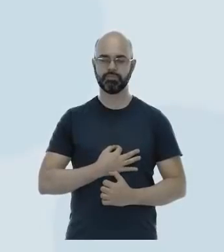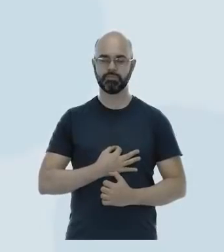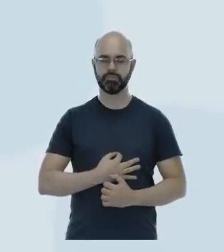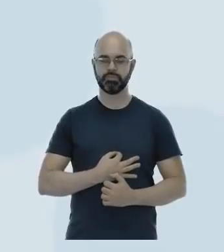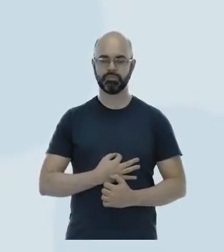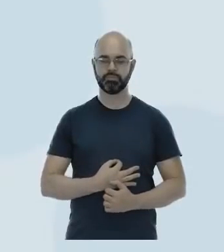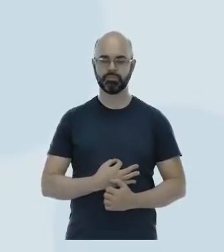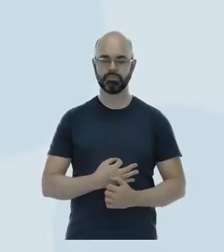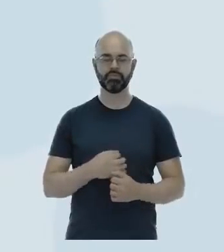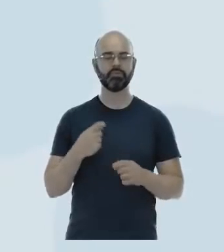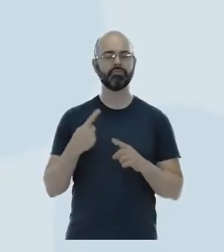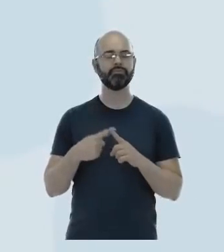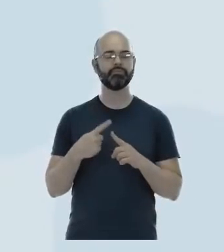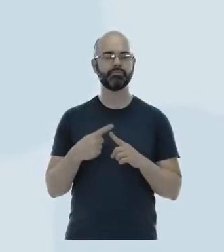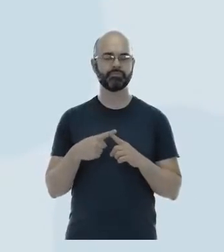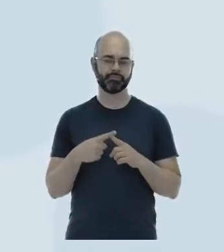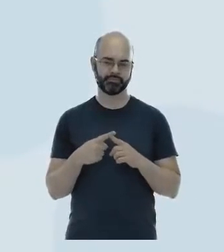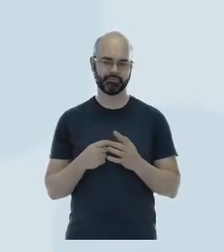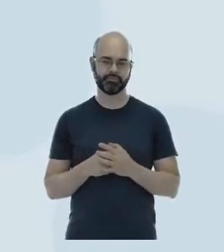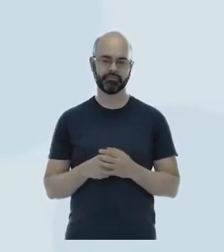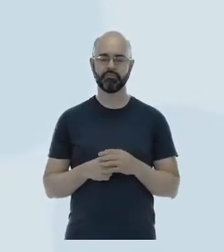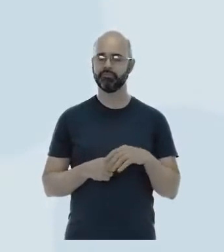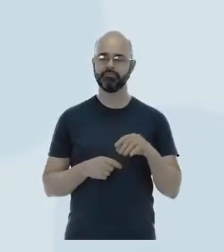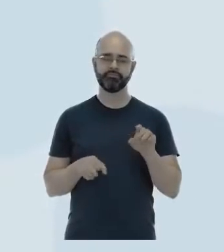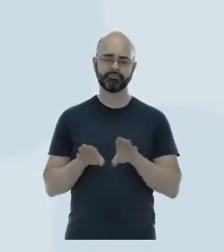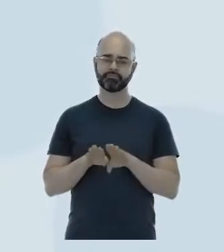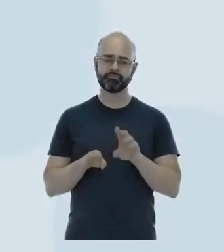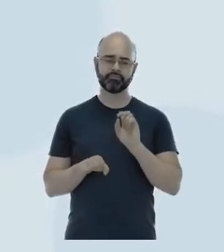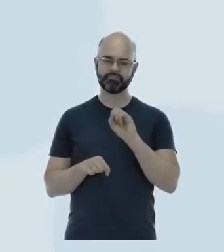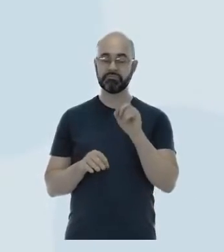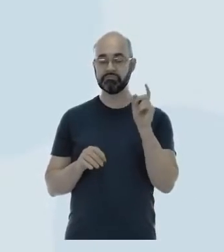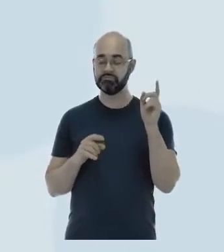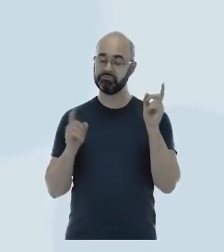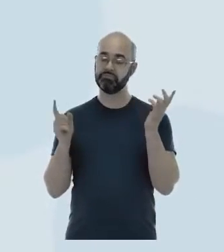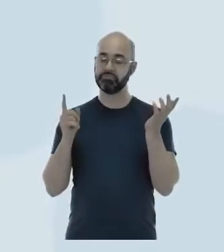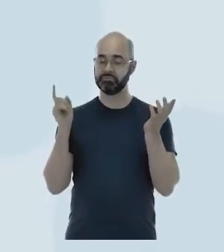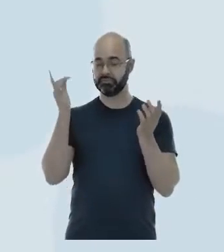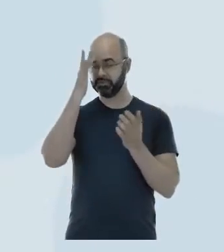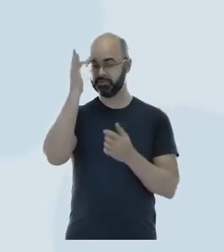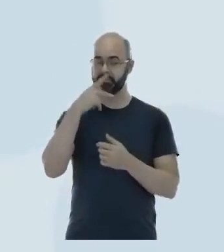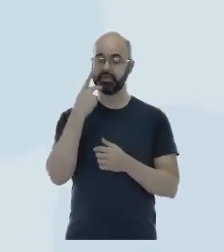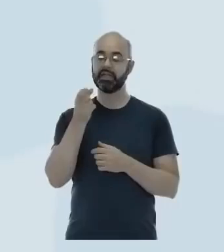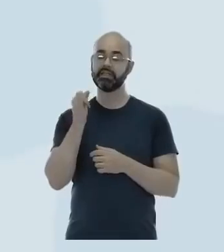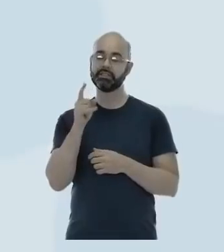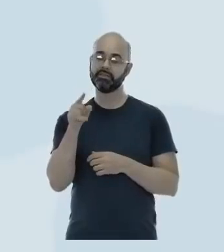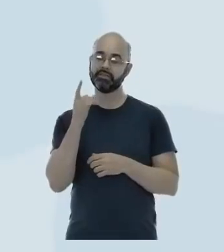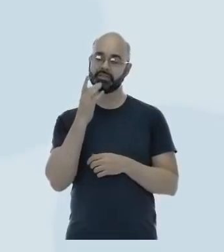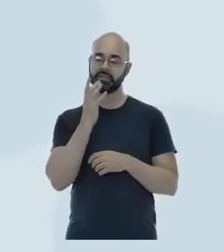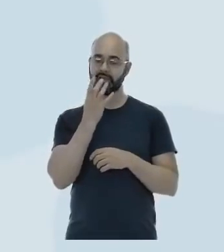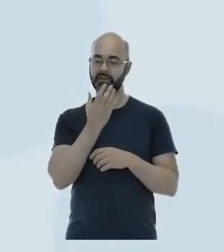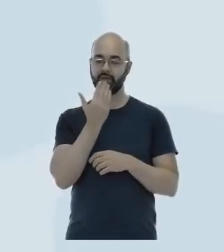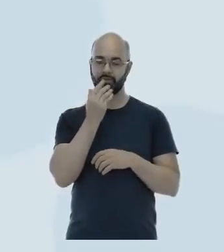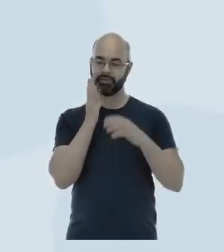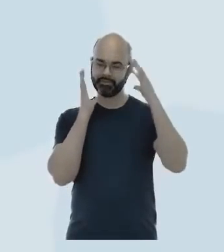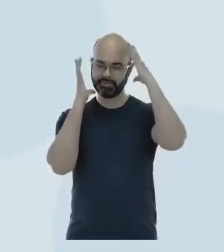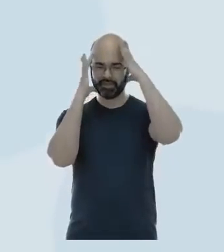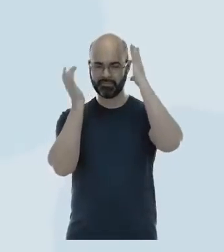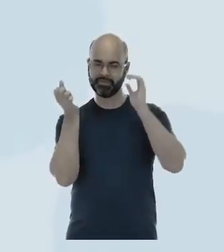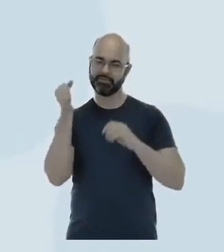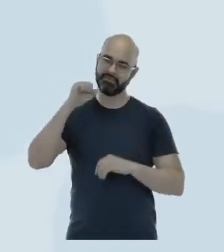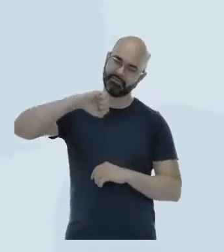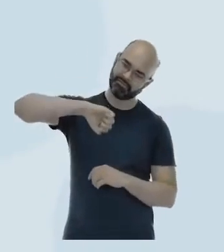isso acontece? Dizem, né, que mesmo que você se alimente de ponta cabeça, a comida vai